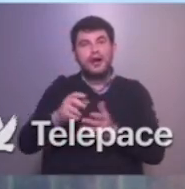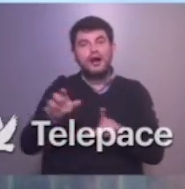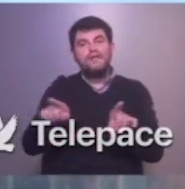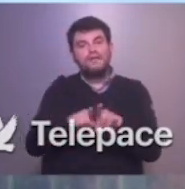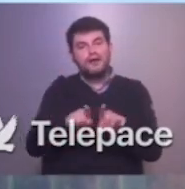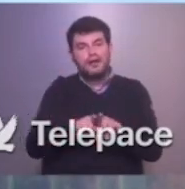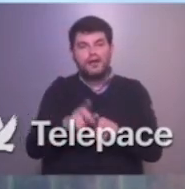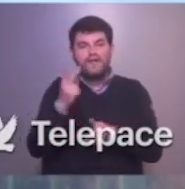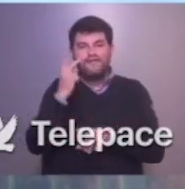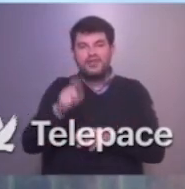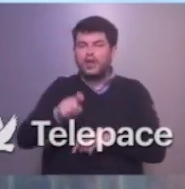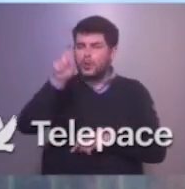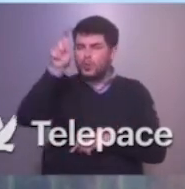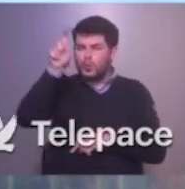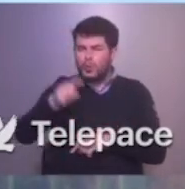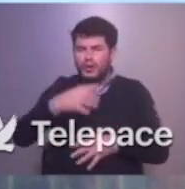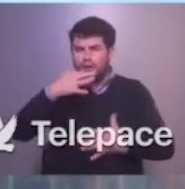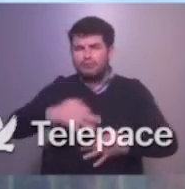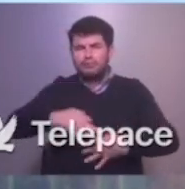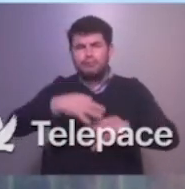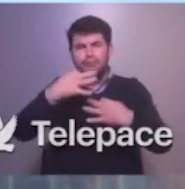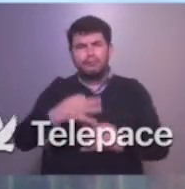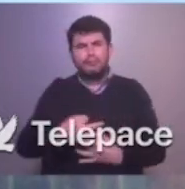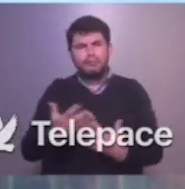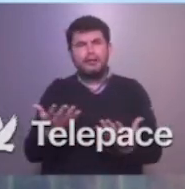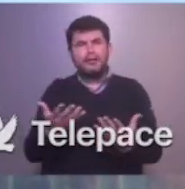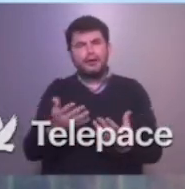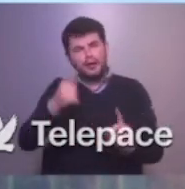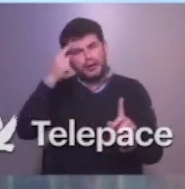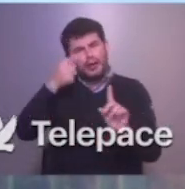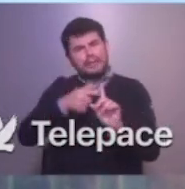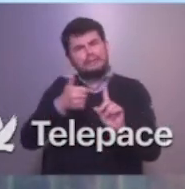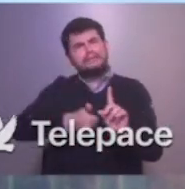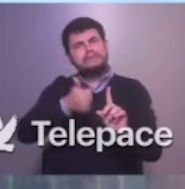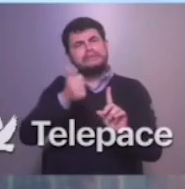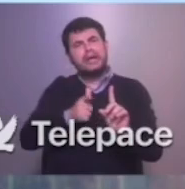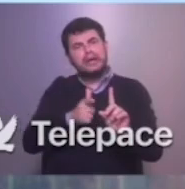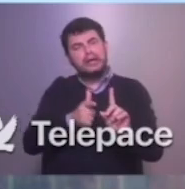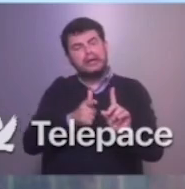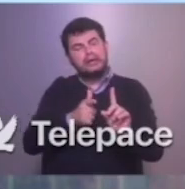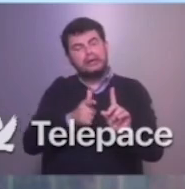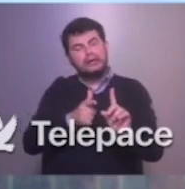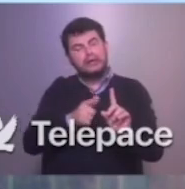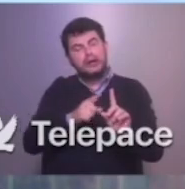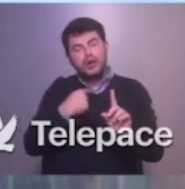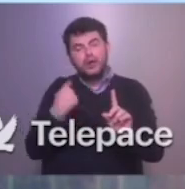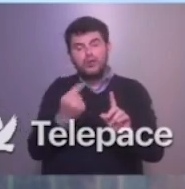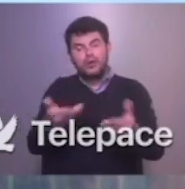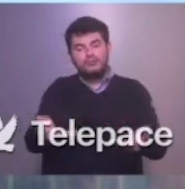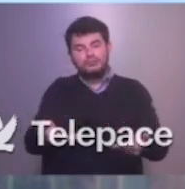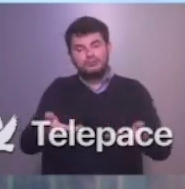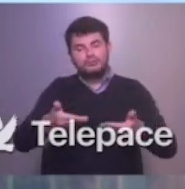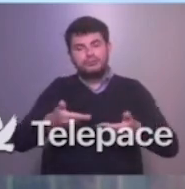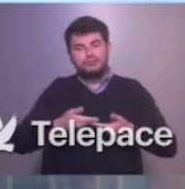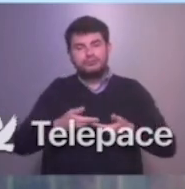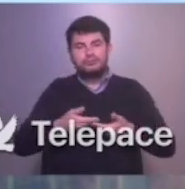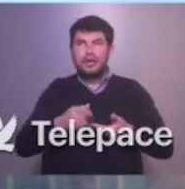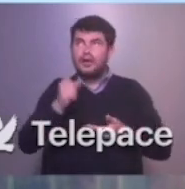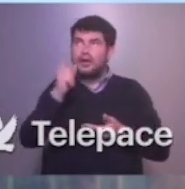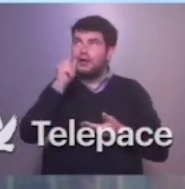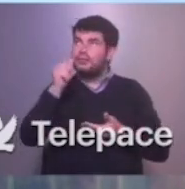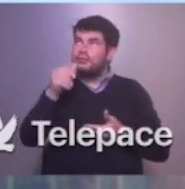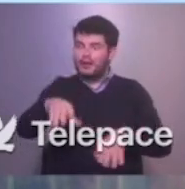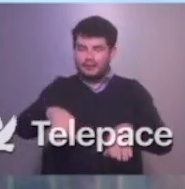ocupa toda a nossa vida e tem como meta por sermos recebidos nos braços do